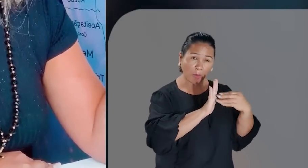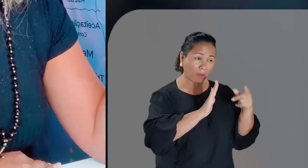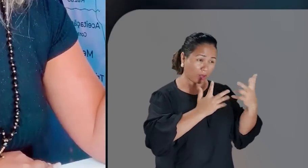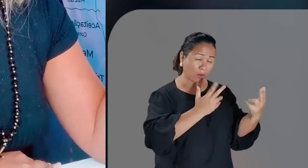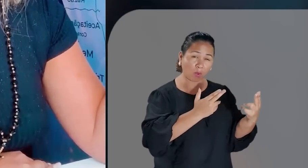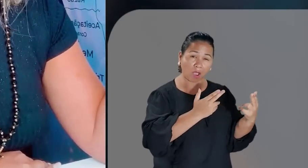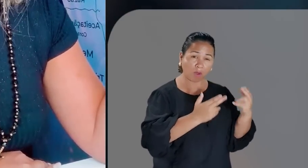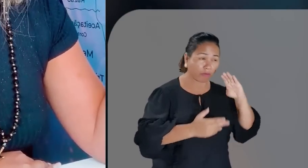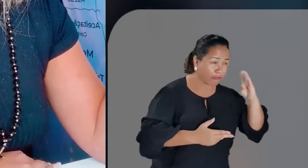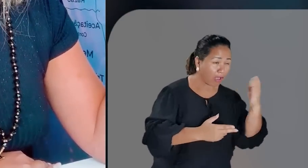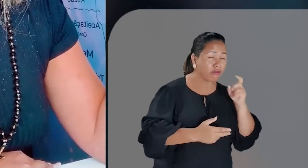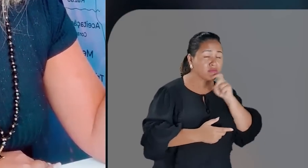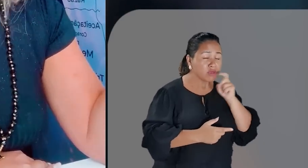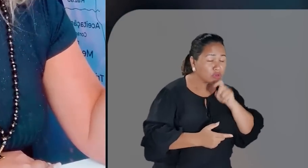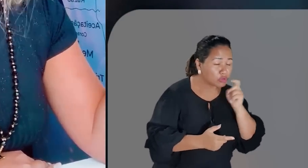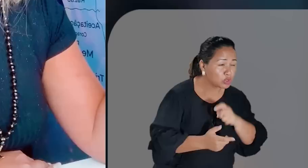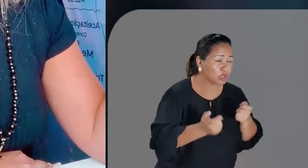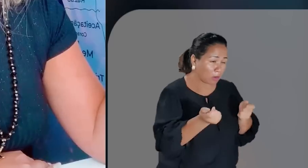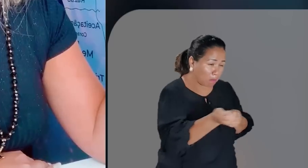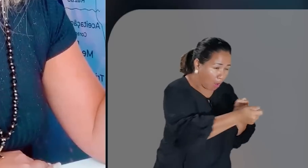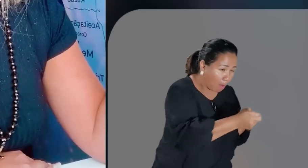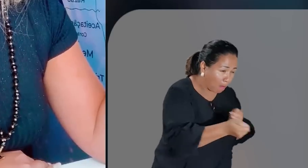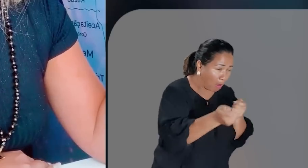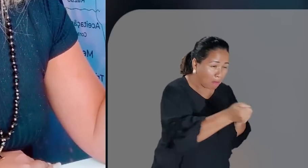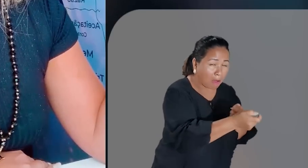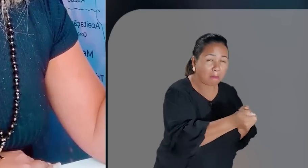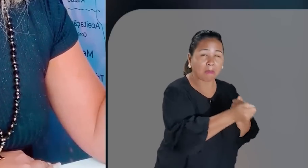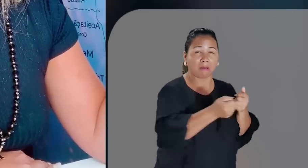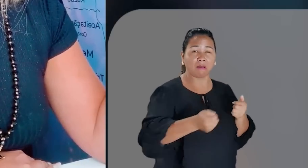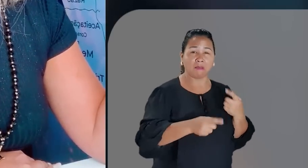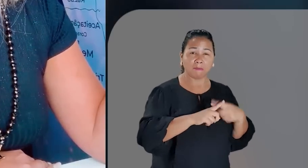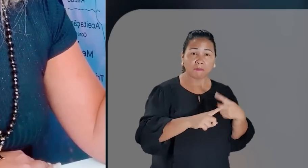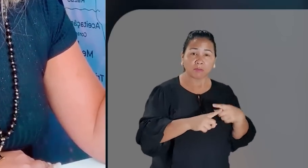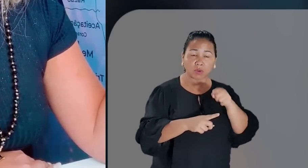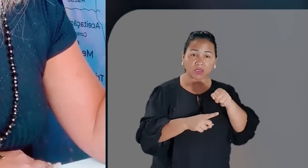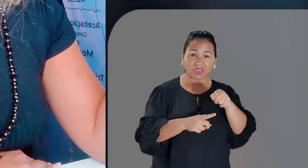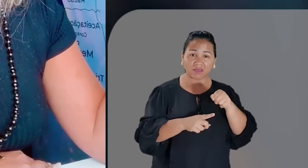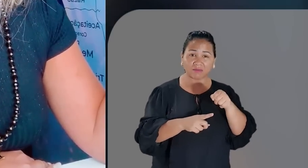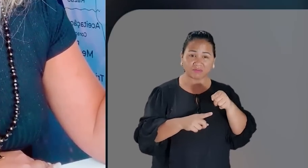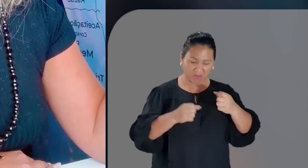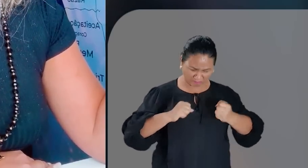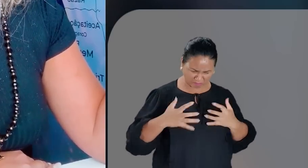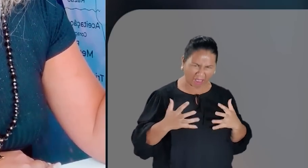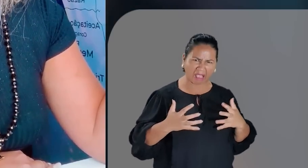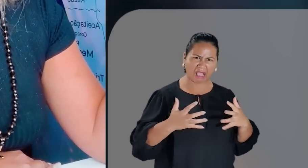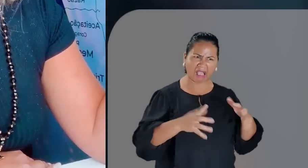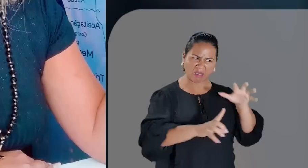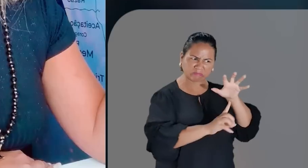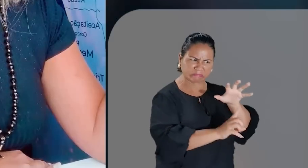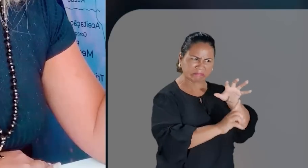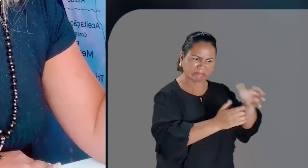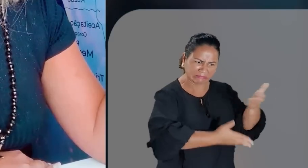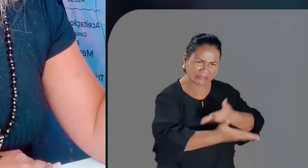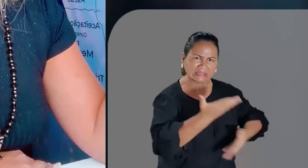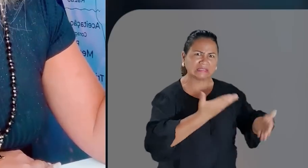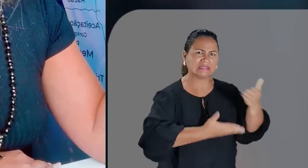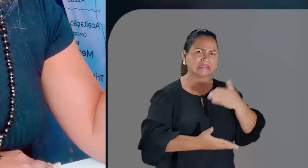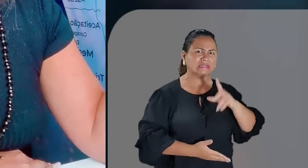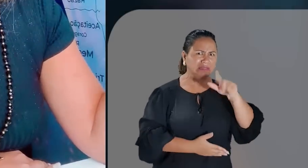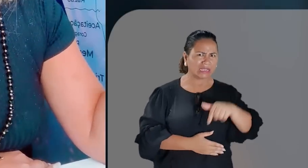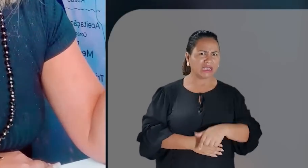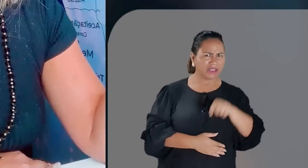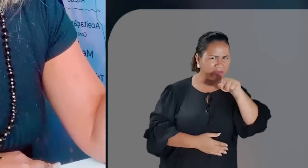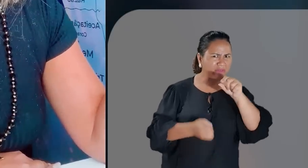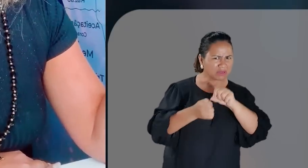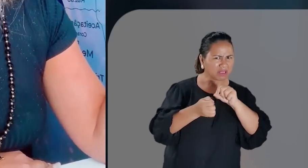é pior do que ele. Você é pior do que ele. Você, ao fazer uma coisa dessas, você aceita que o teu filho faça